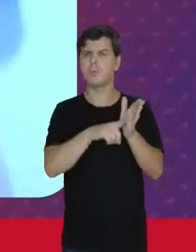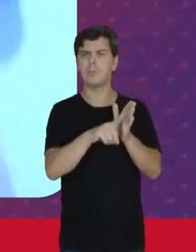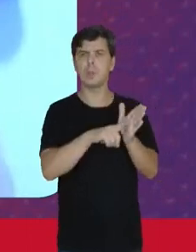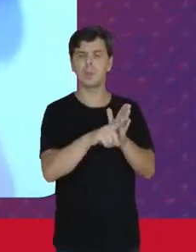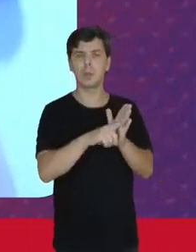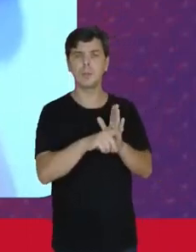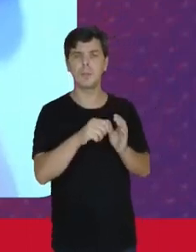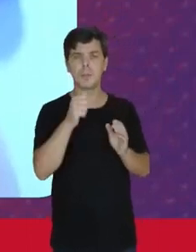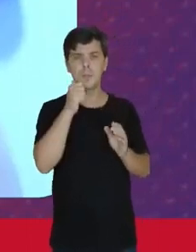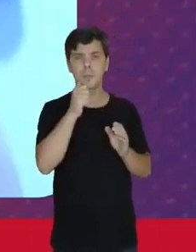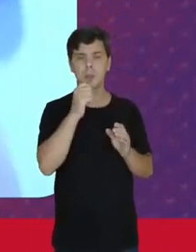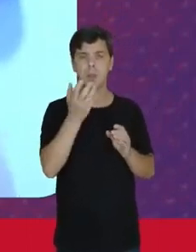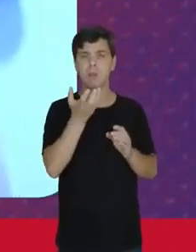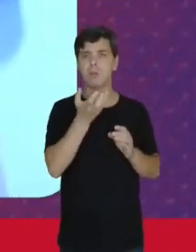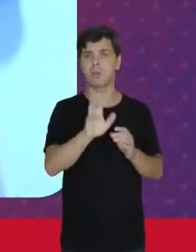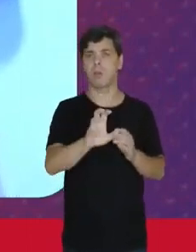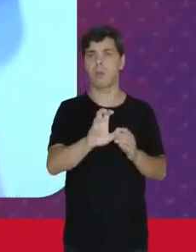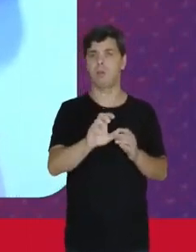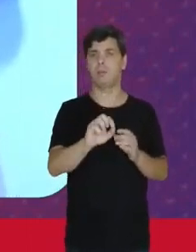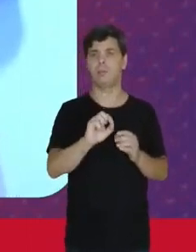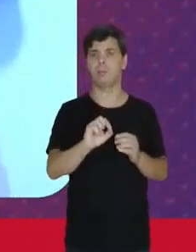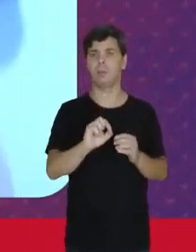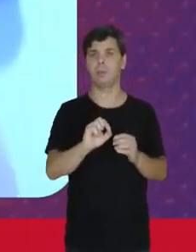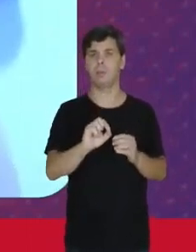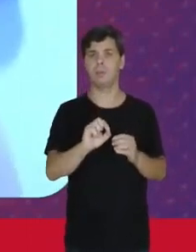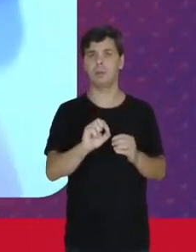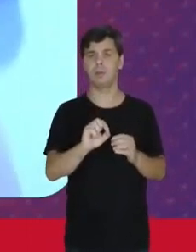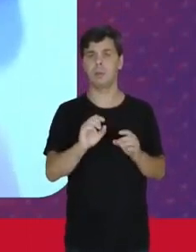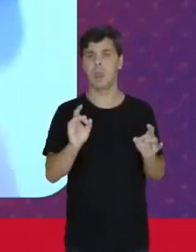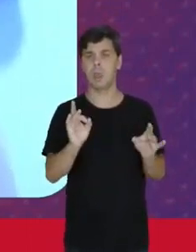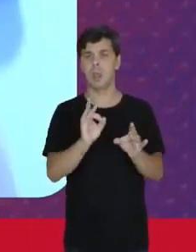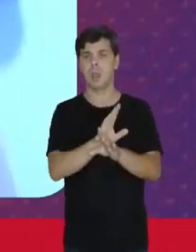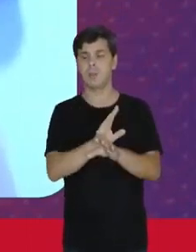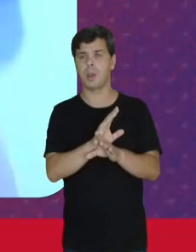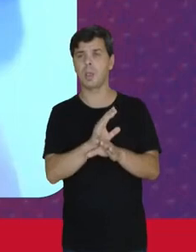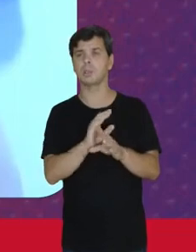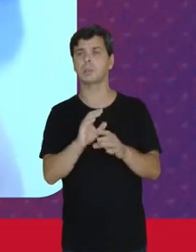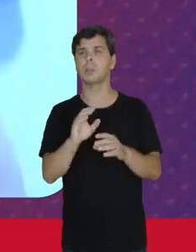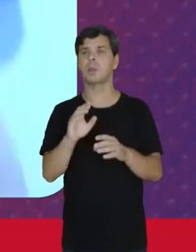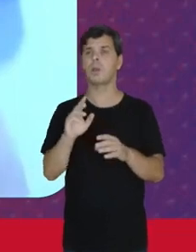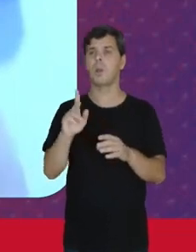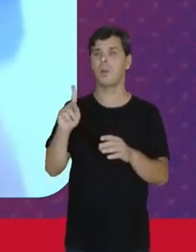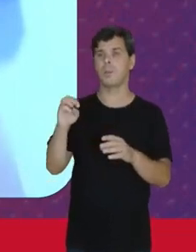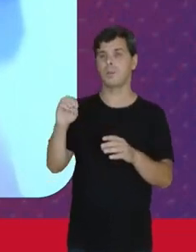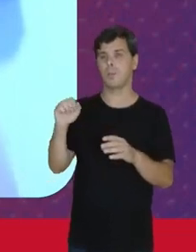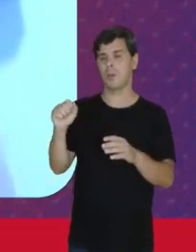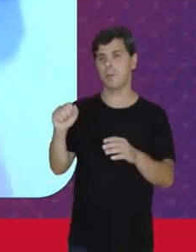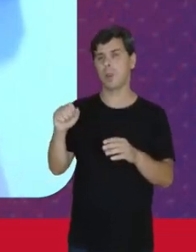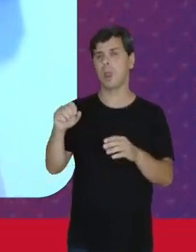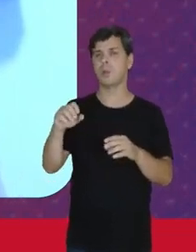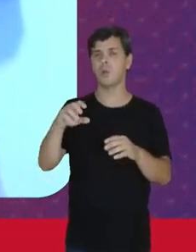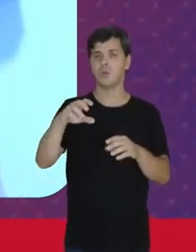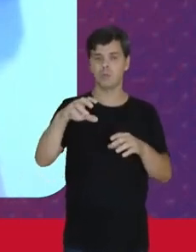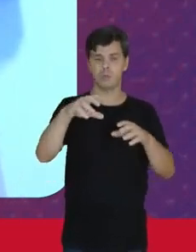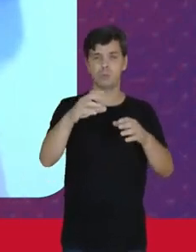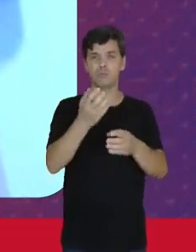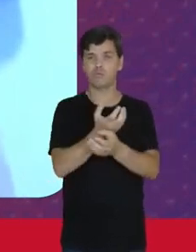das mulheres não querer que se destruísse o pomar, o quintal ao redor de